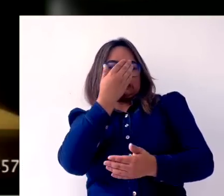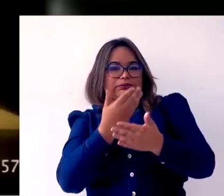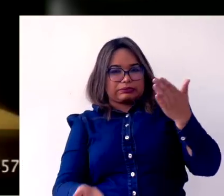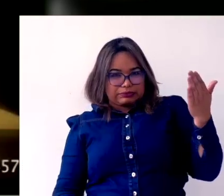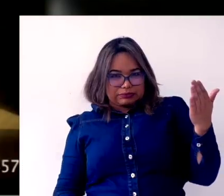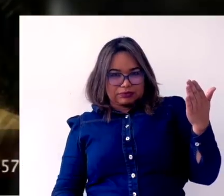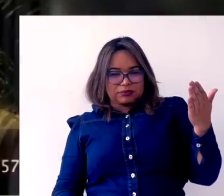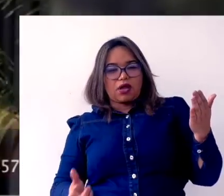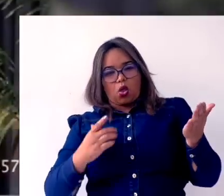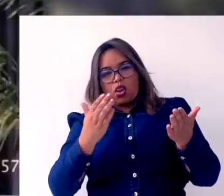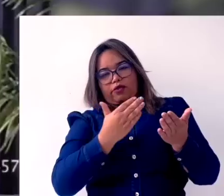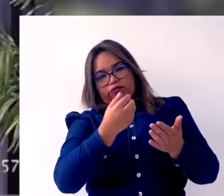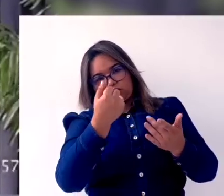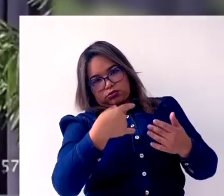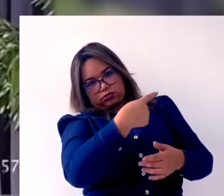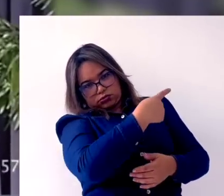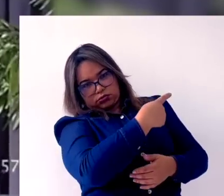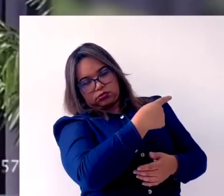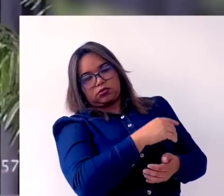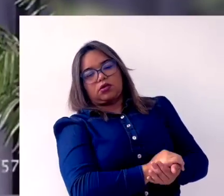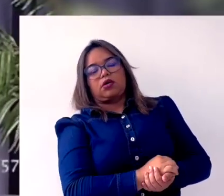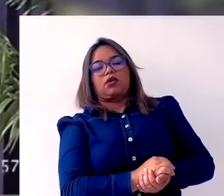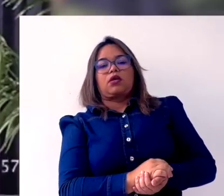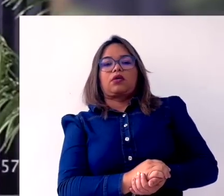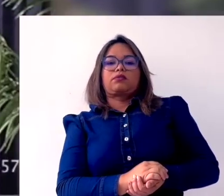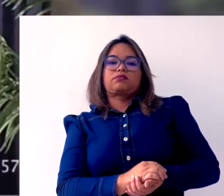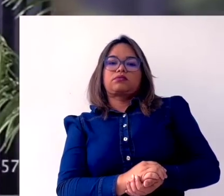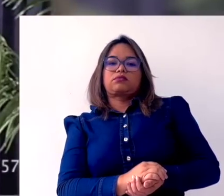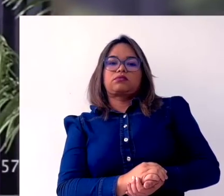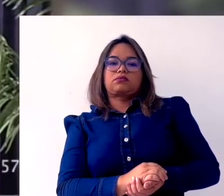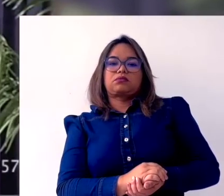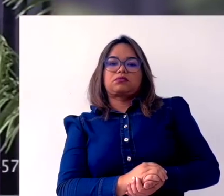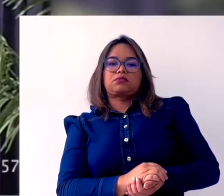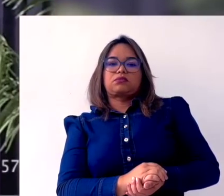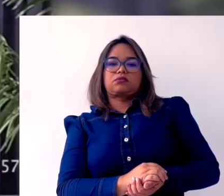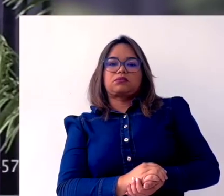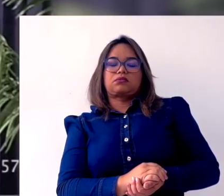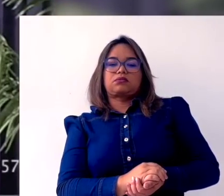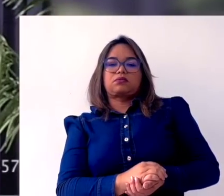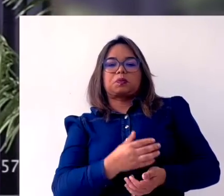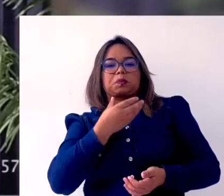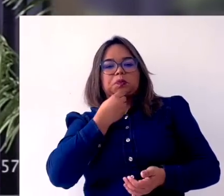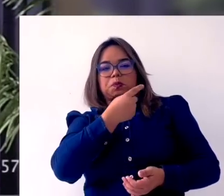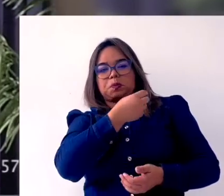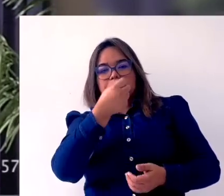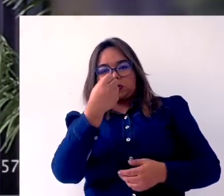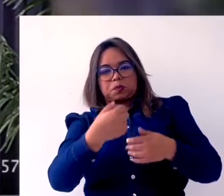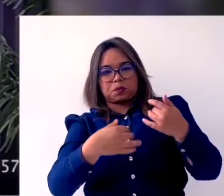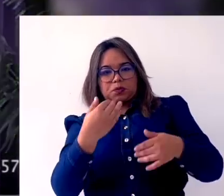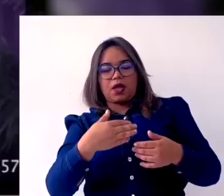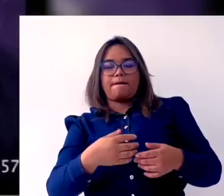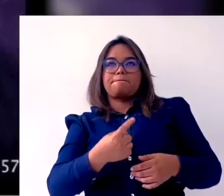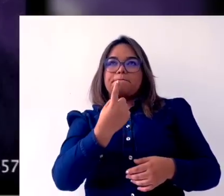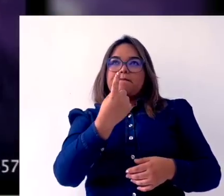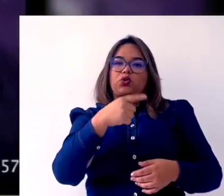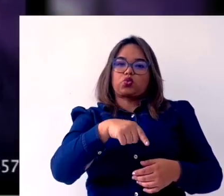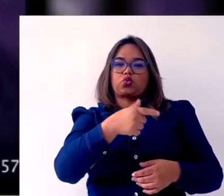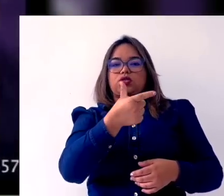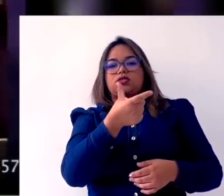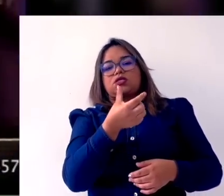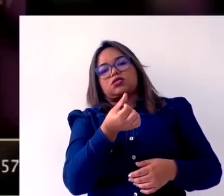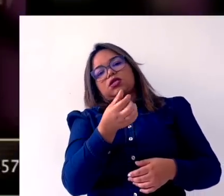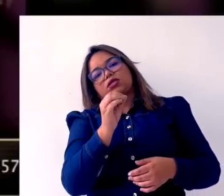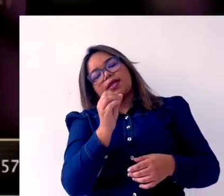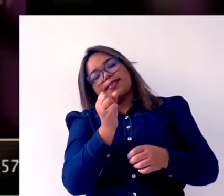do reverendo Joseph Hickeby. Citar essa autoridade é quase que citar a Bíblia. Então, exatamente